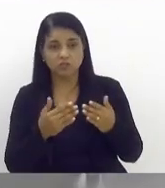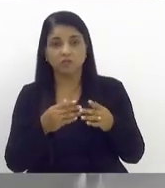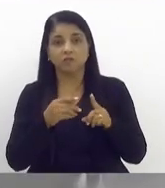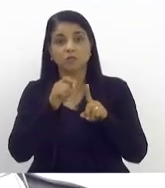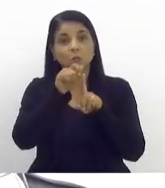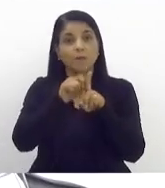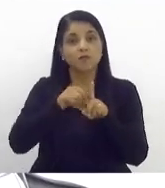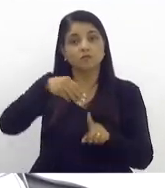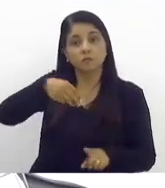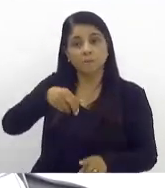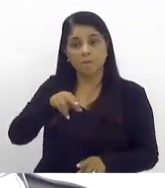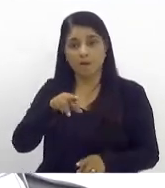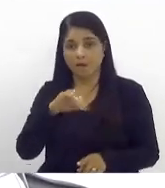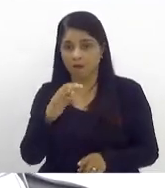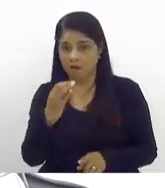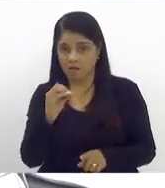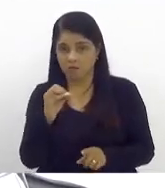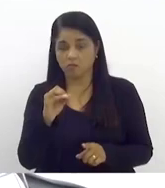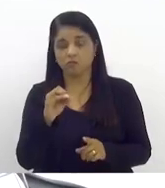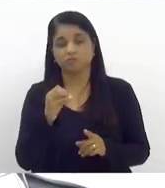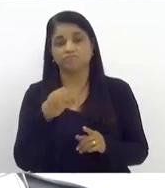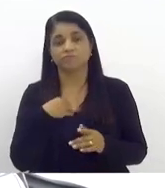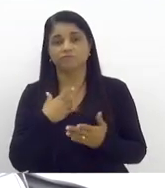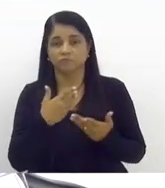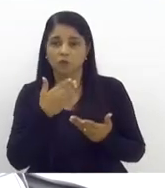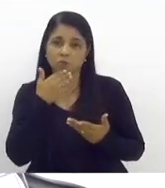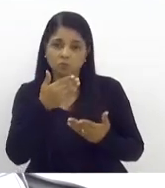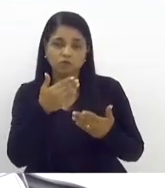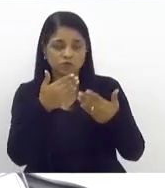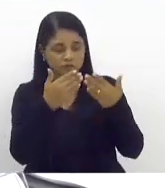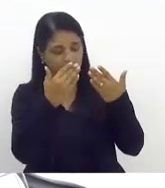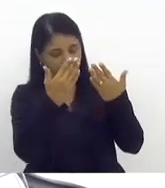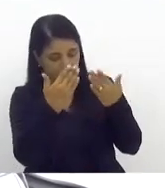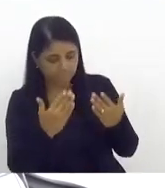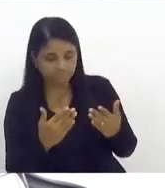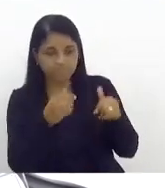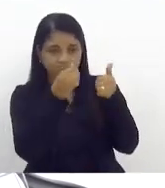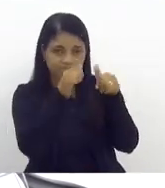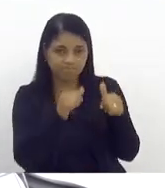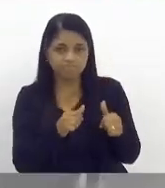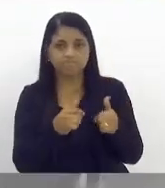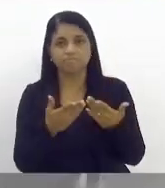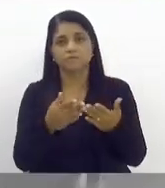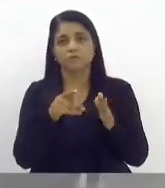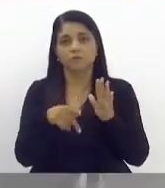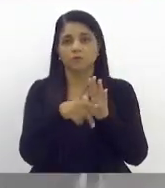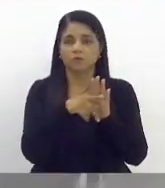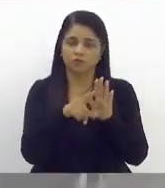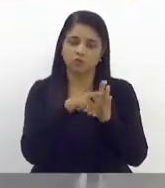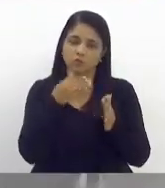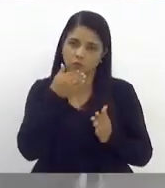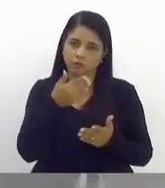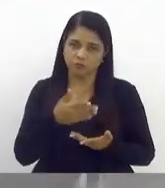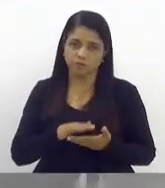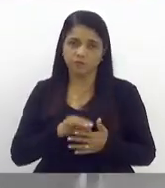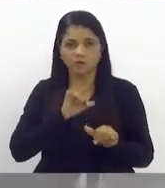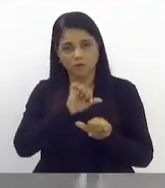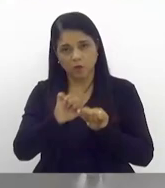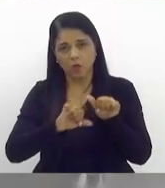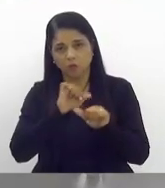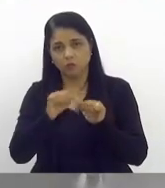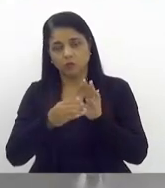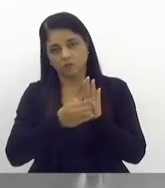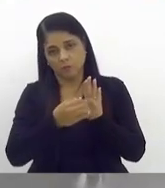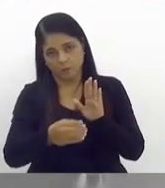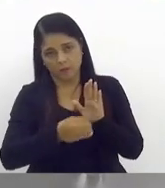gente botou na pauta, mas Vossa Excelência tem regimentalmente direito de pedir vista, sem problema algum. Pedir vistas do projeto. Mas, de qualquer forma, já fica alterado o parecer